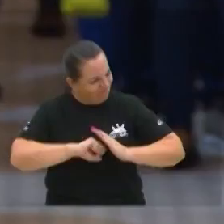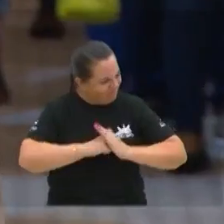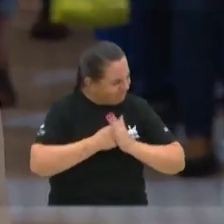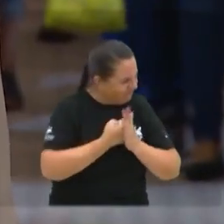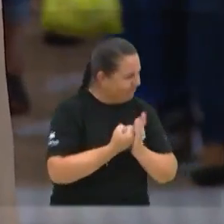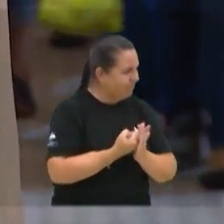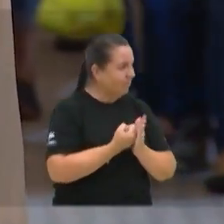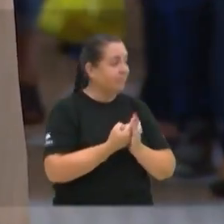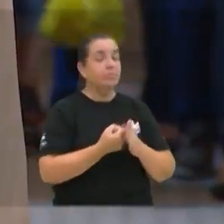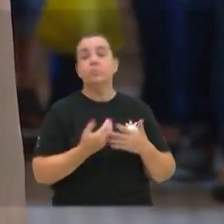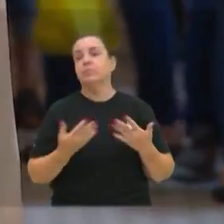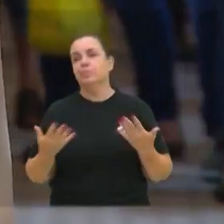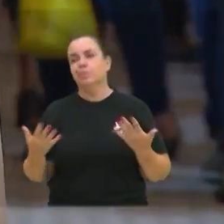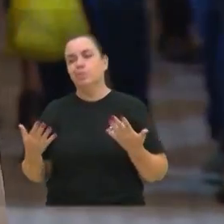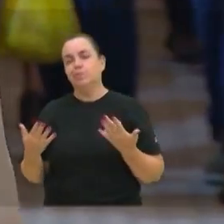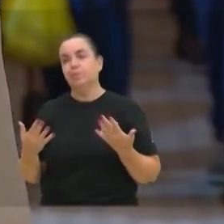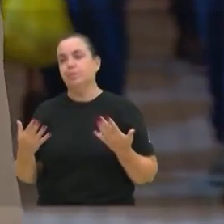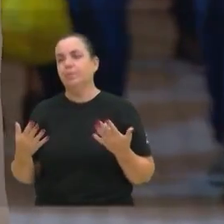opressão.